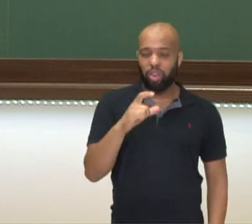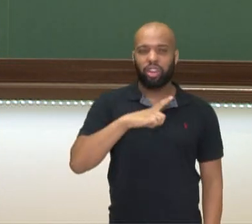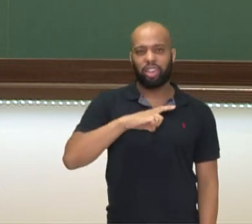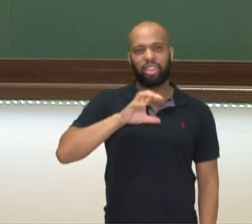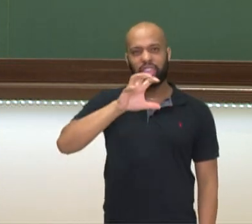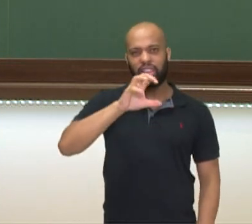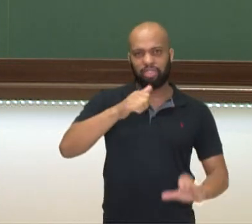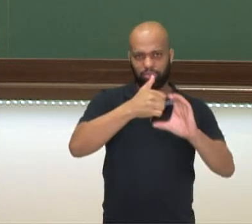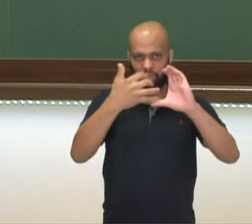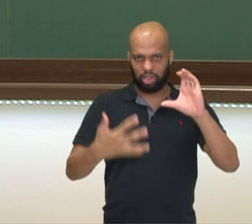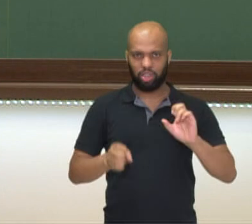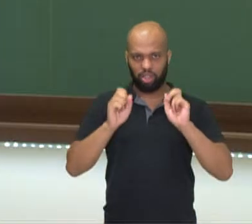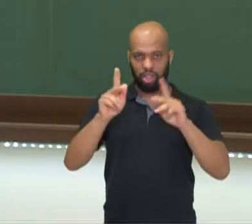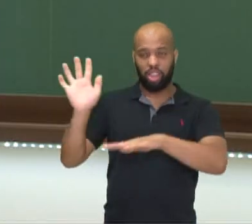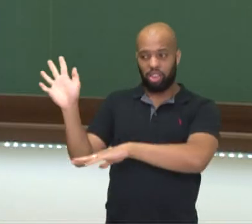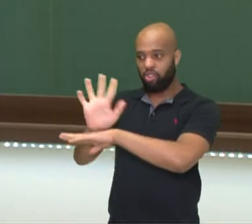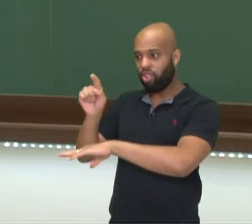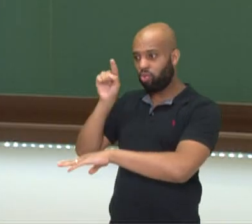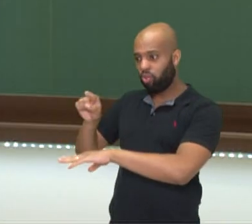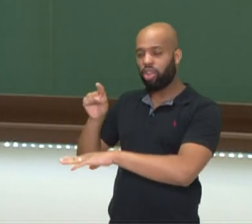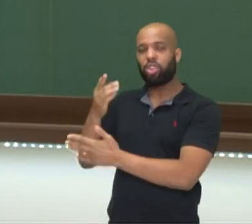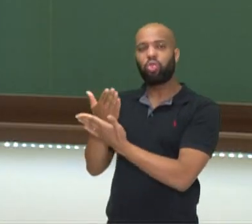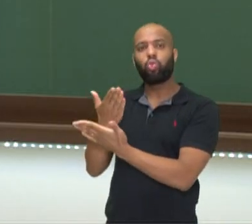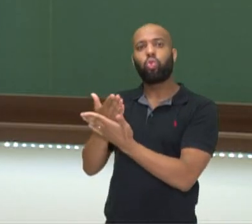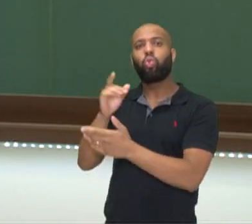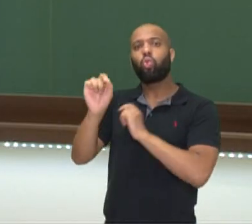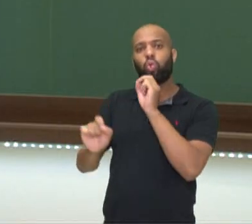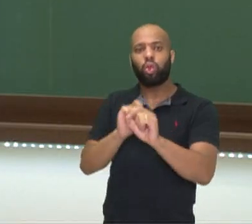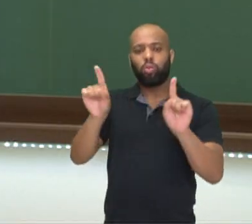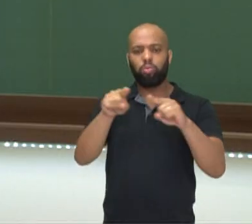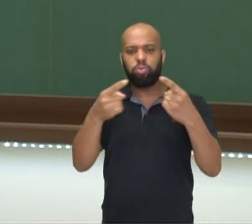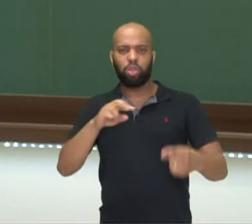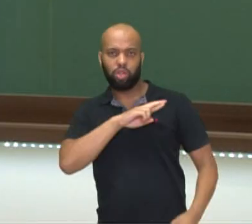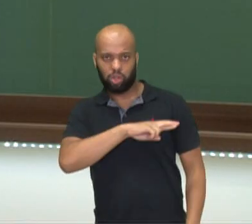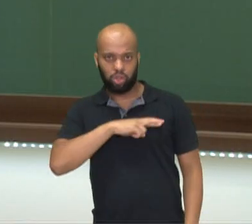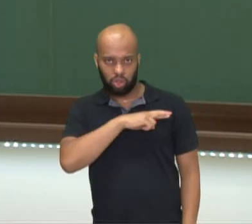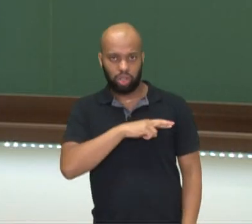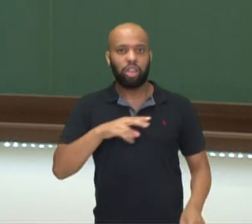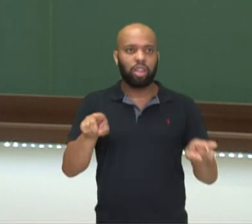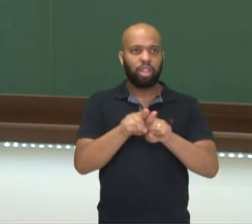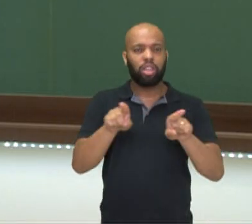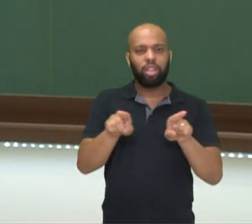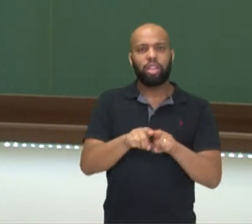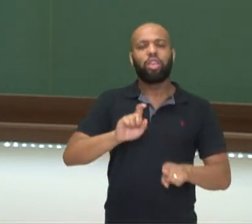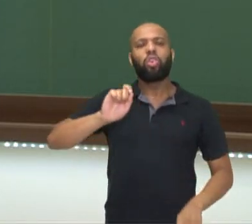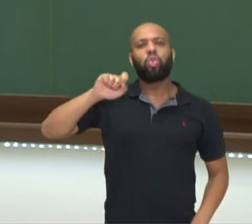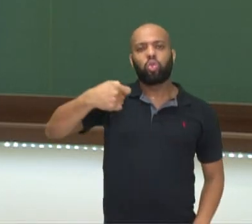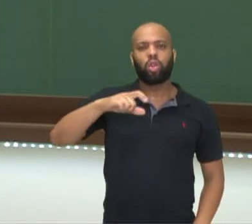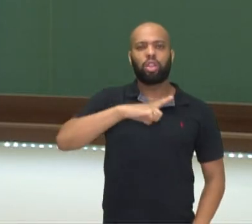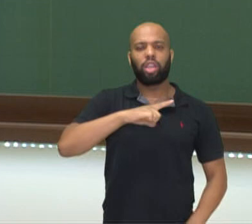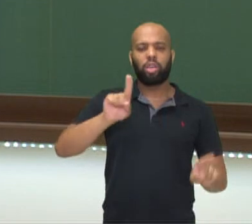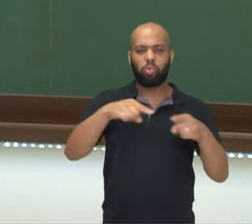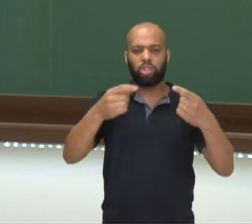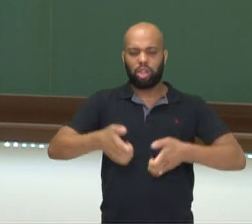essa medida, ok? Nesse vídeo, nós falamos sobre a música romântica e também sobre a